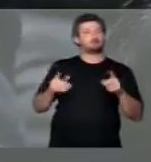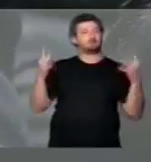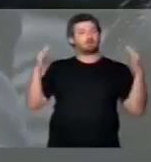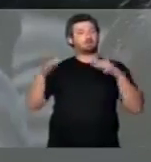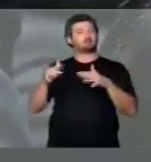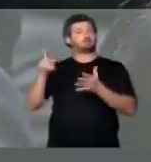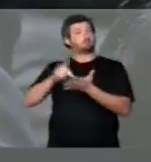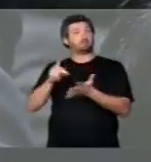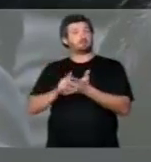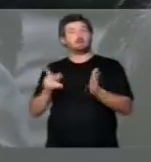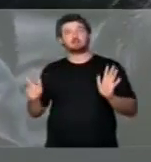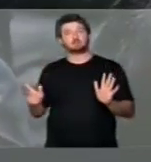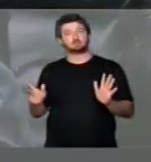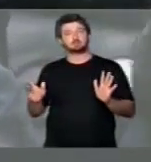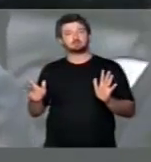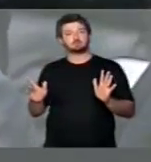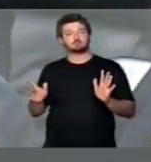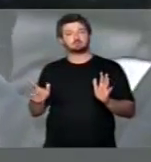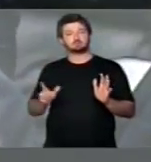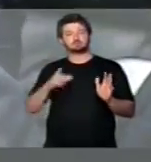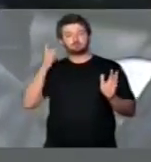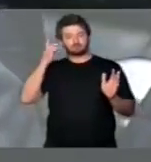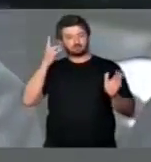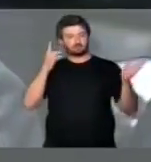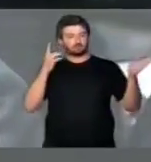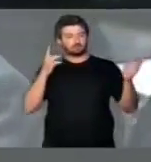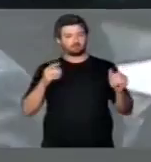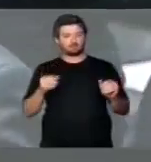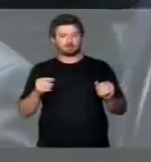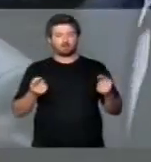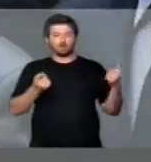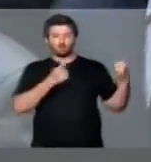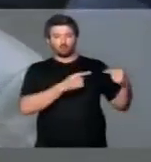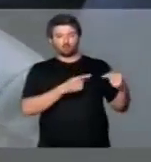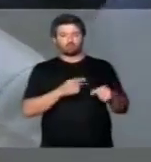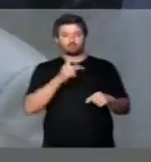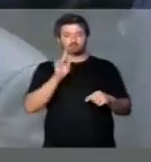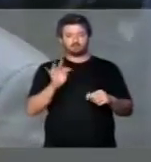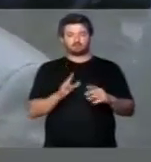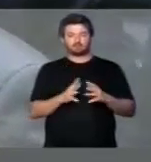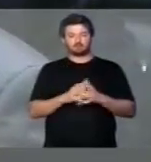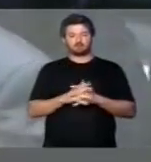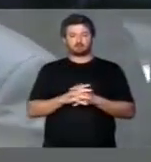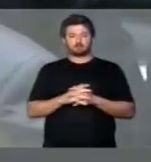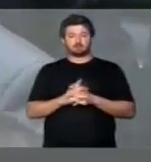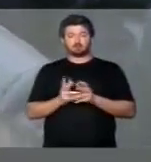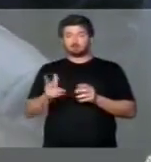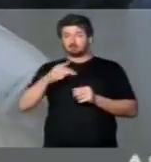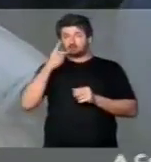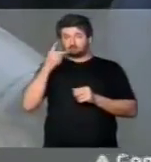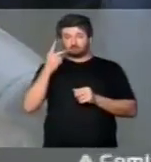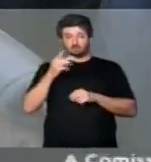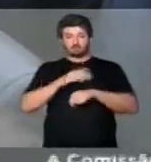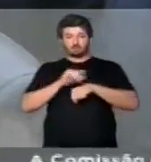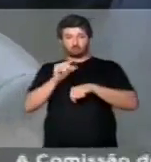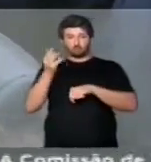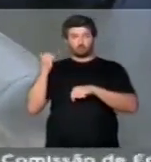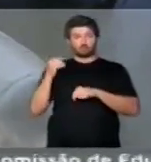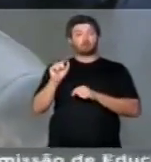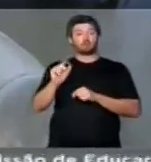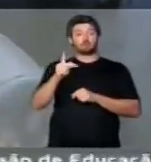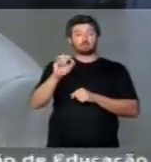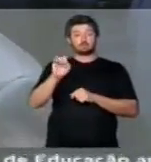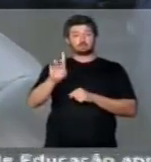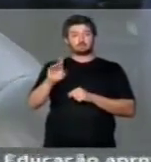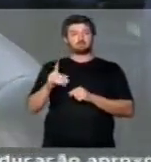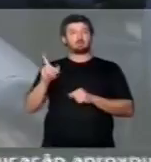ater à verdade e aos fatos. O parlamentar da oposição e do PT afirmou agora há pouco no microfone de que o